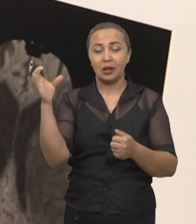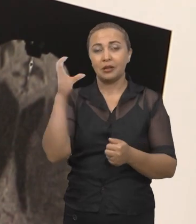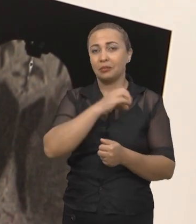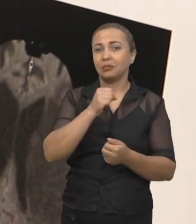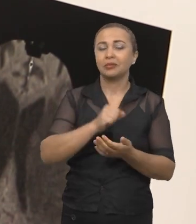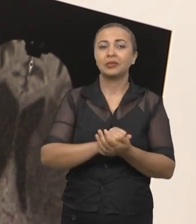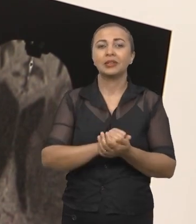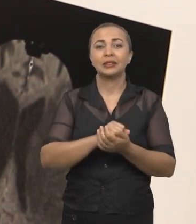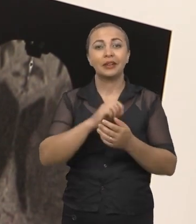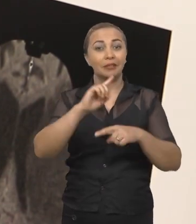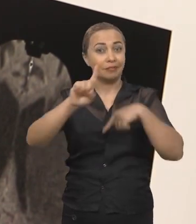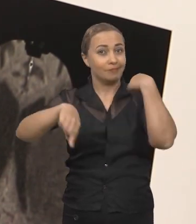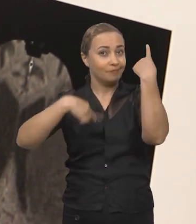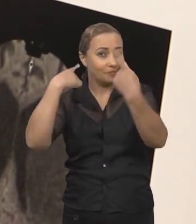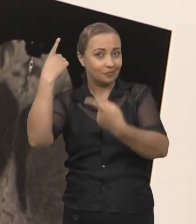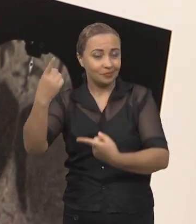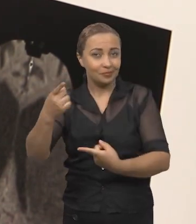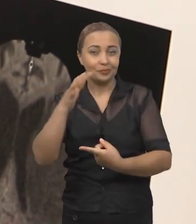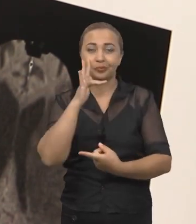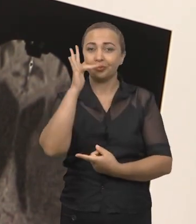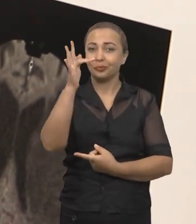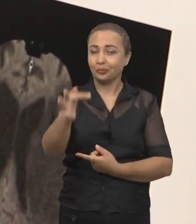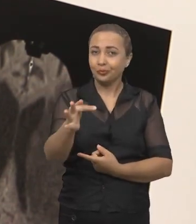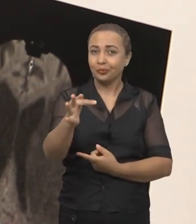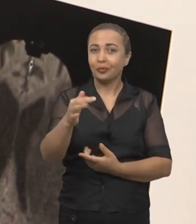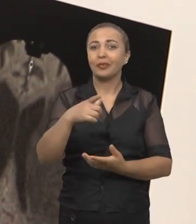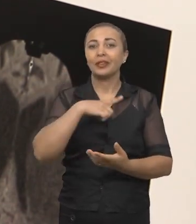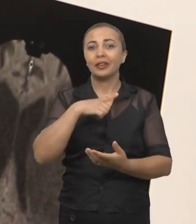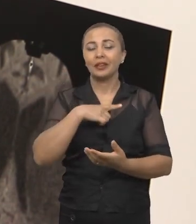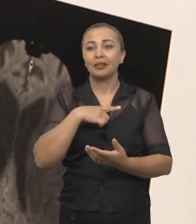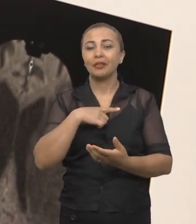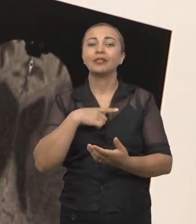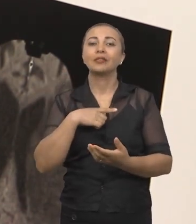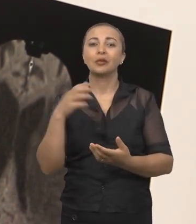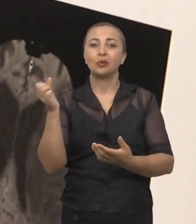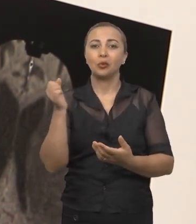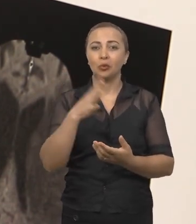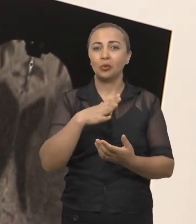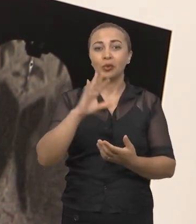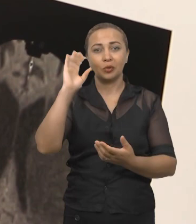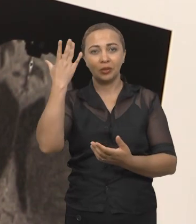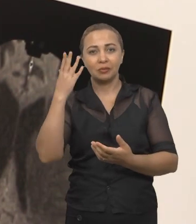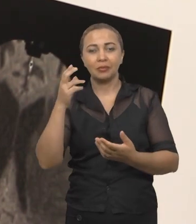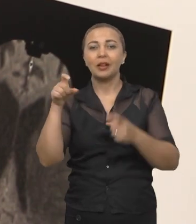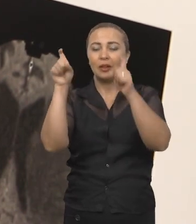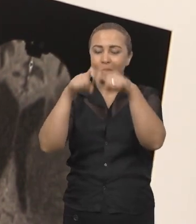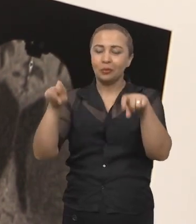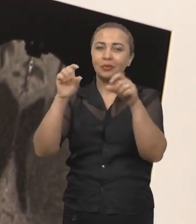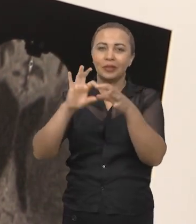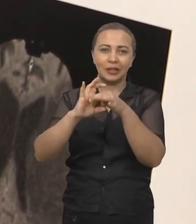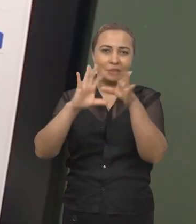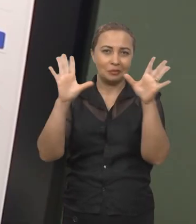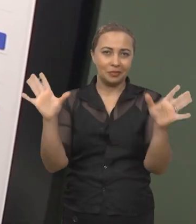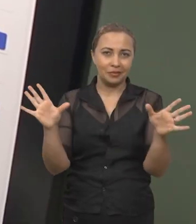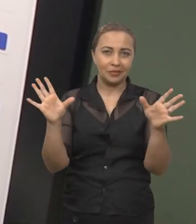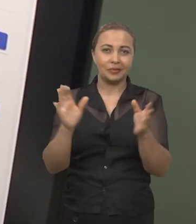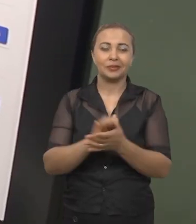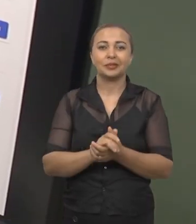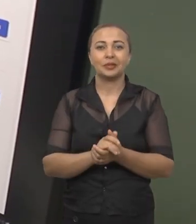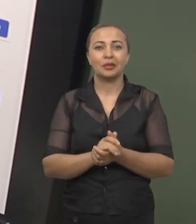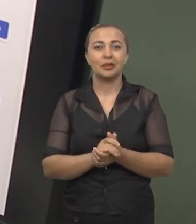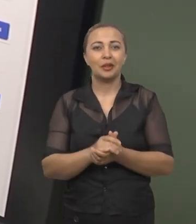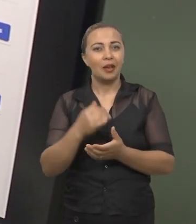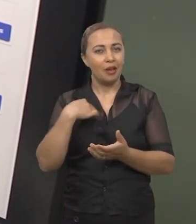usabilidade. Só após isso, né, com inserção de novas funções, é que o software vai estar disponível.